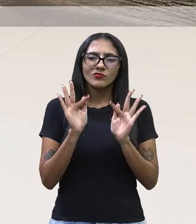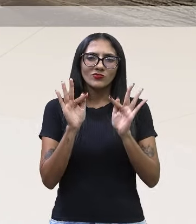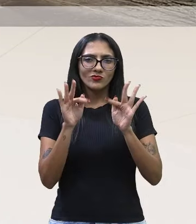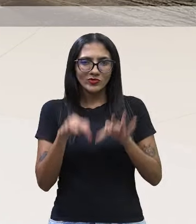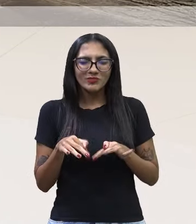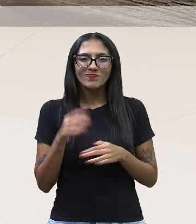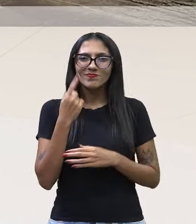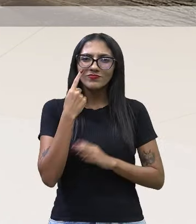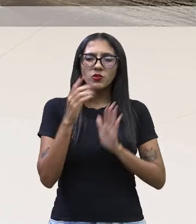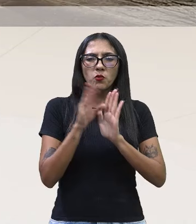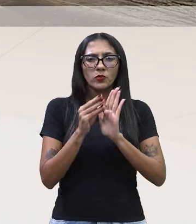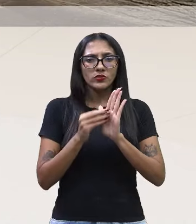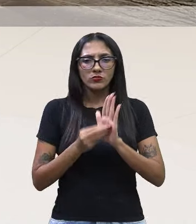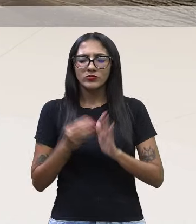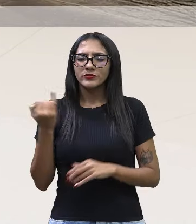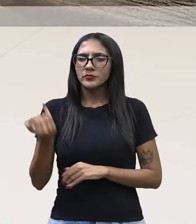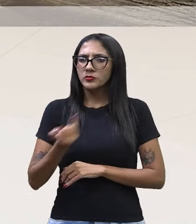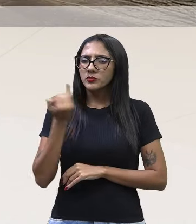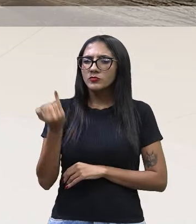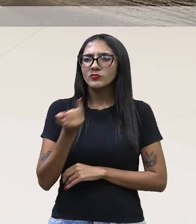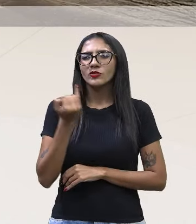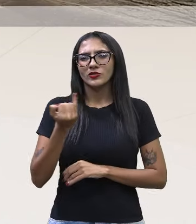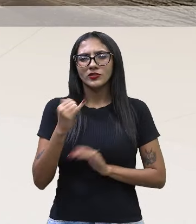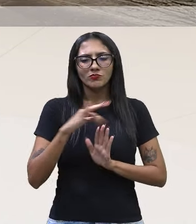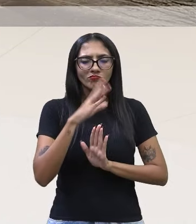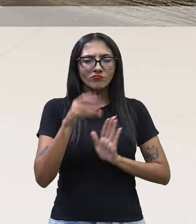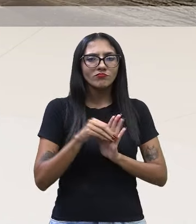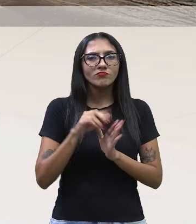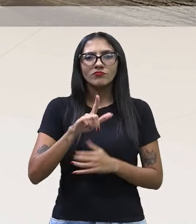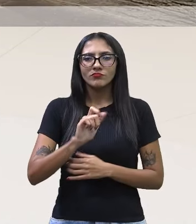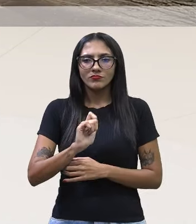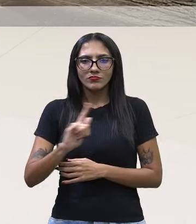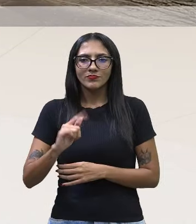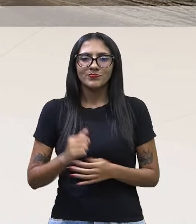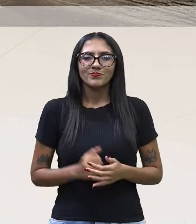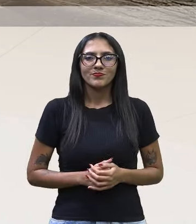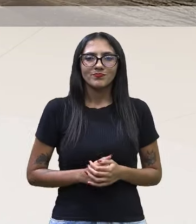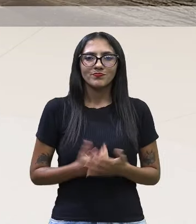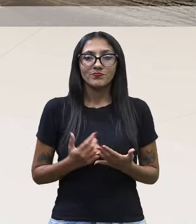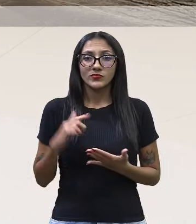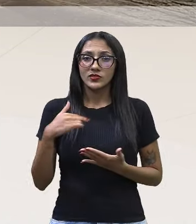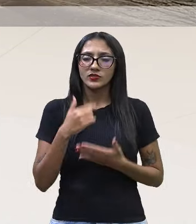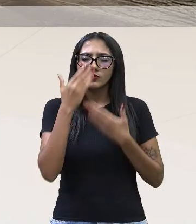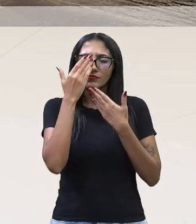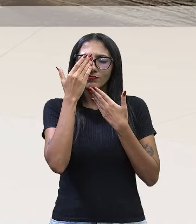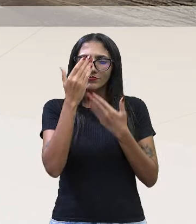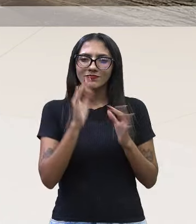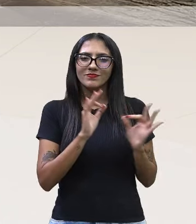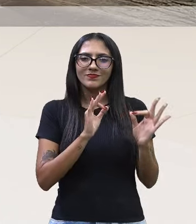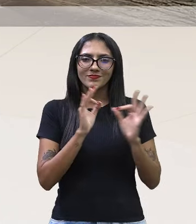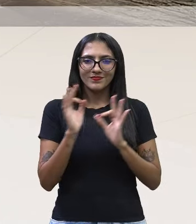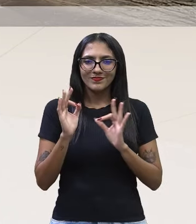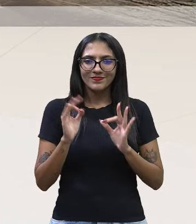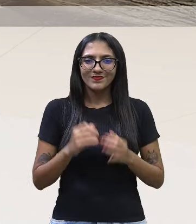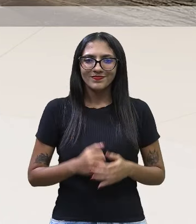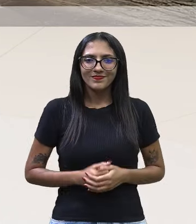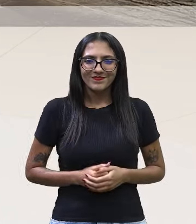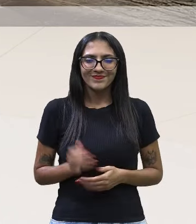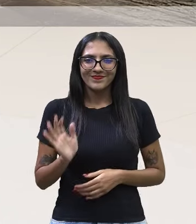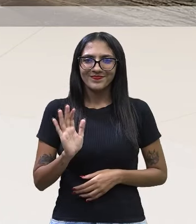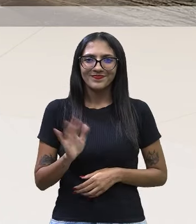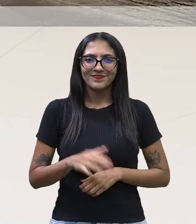tanta coisa importante não é pra nossa Amazônia legal e nós agradecemos então a sua companhia é isso alunos